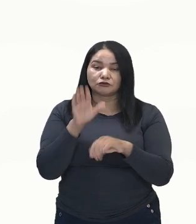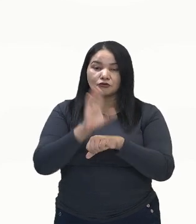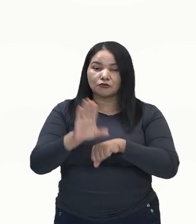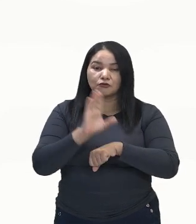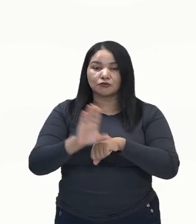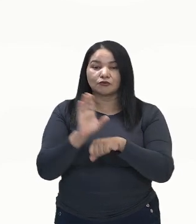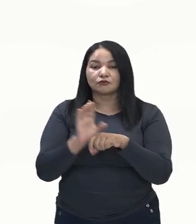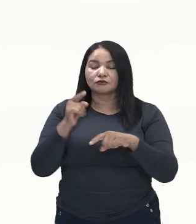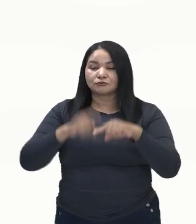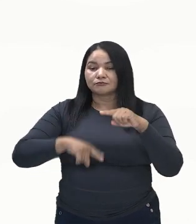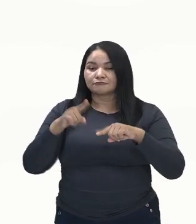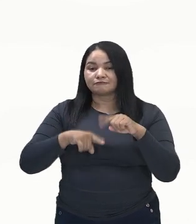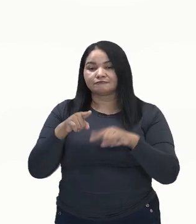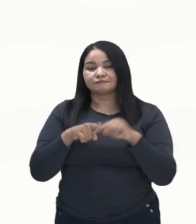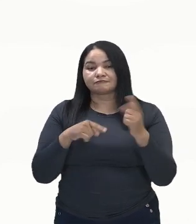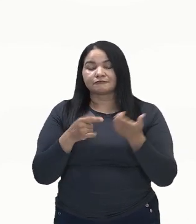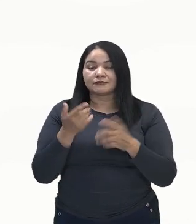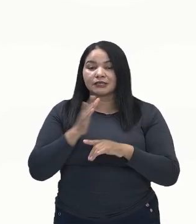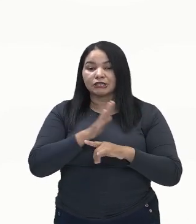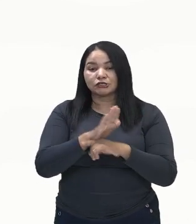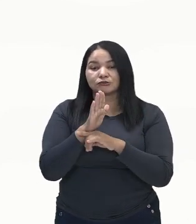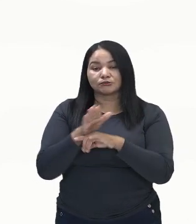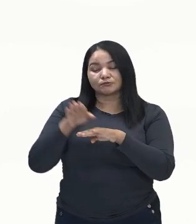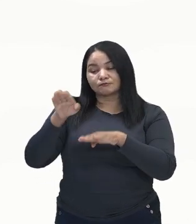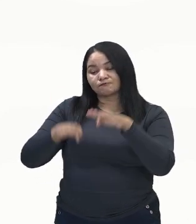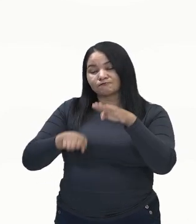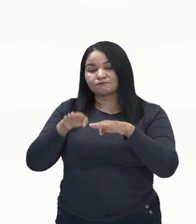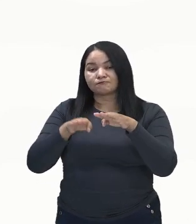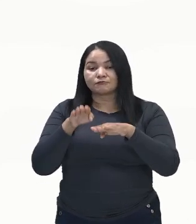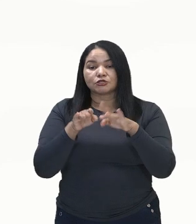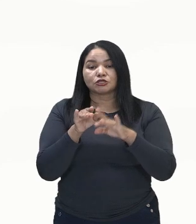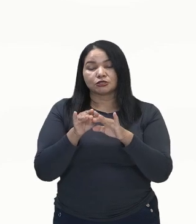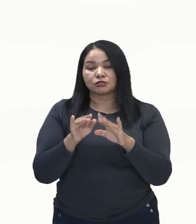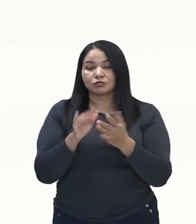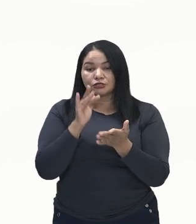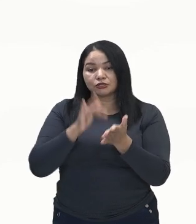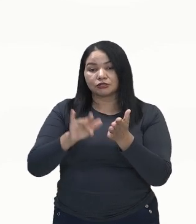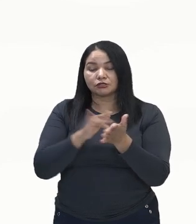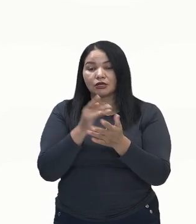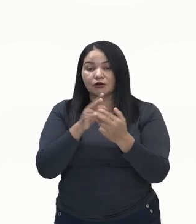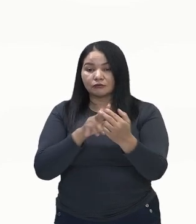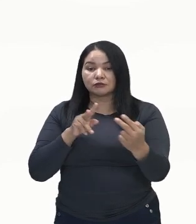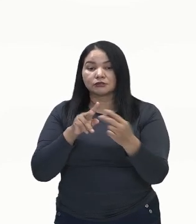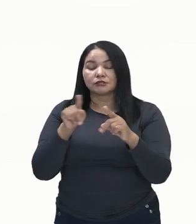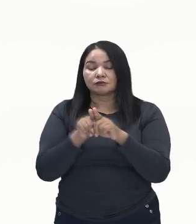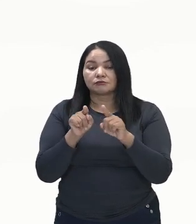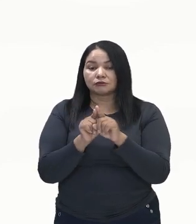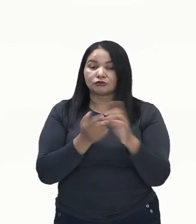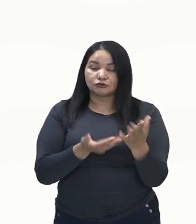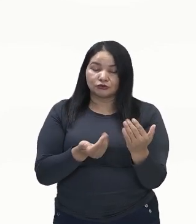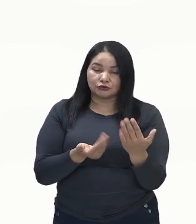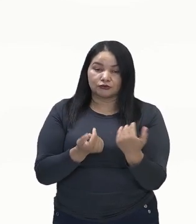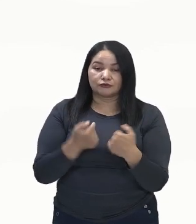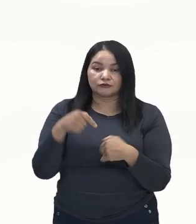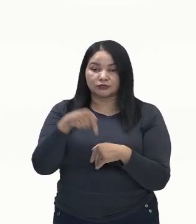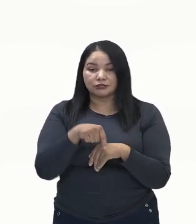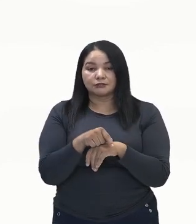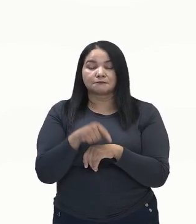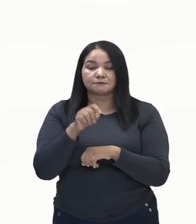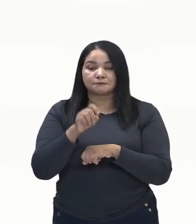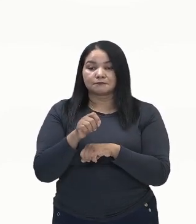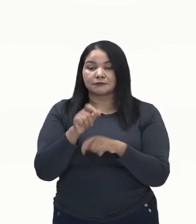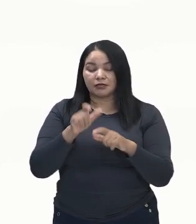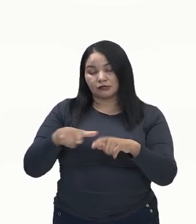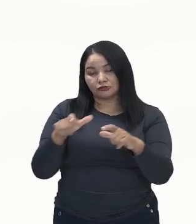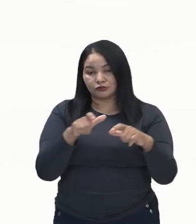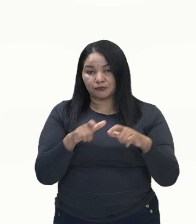equipamentos, ajudando a reduzir ali as desigualdades digitais entre os jovens da região aqui, certo? E aí